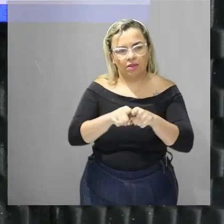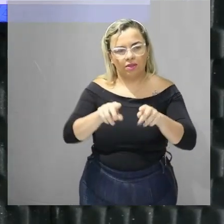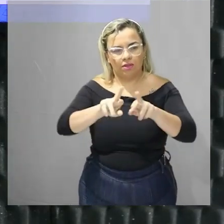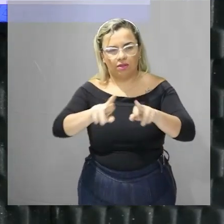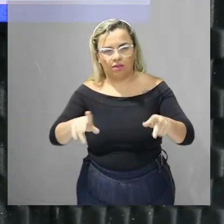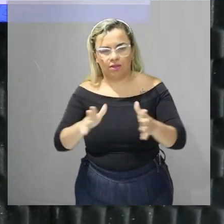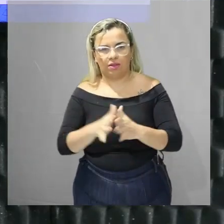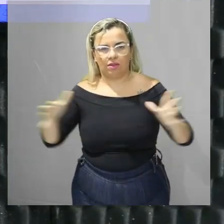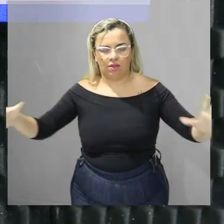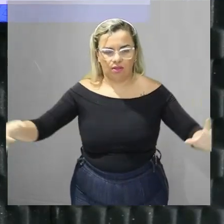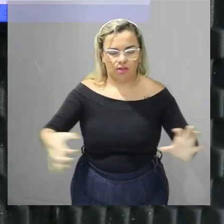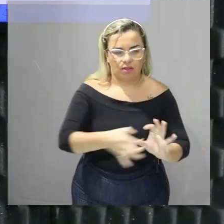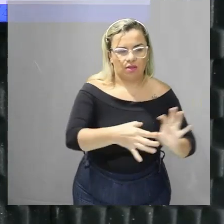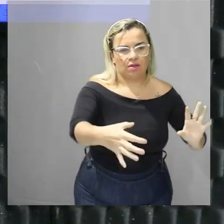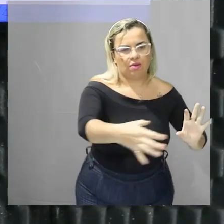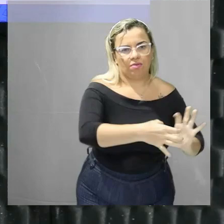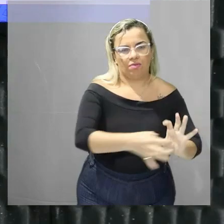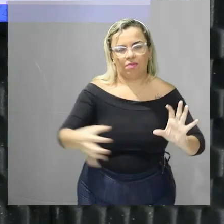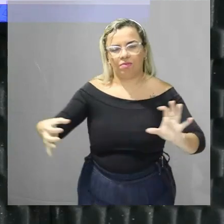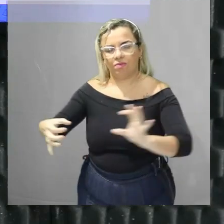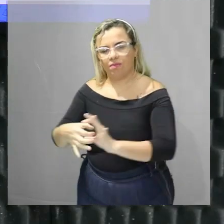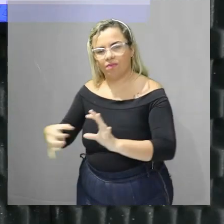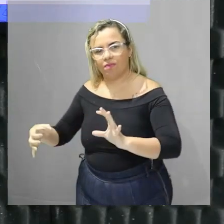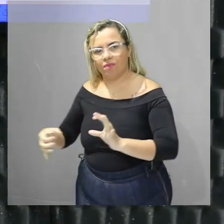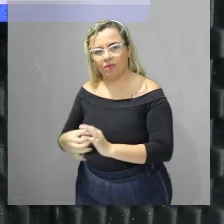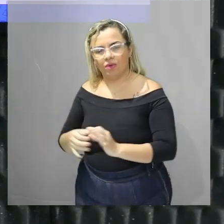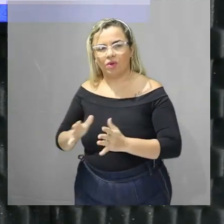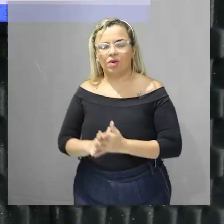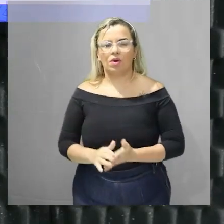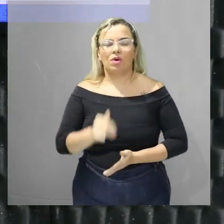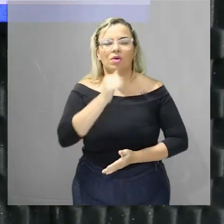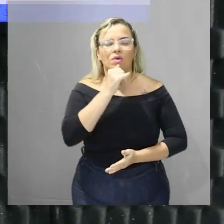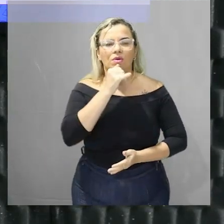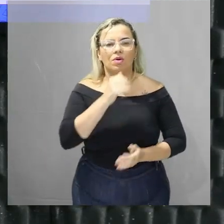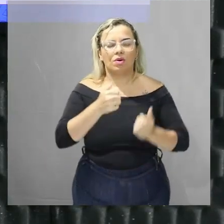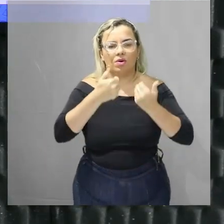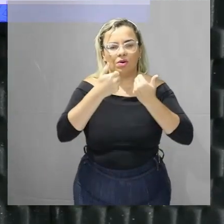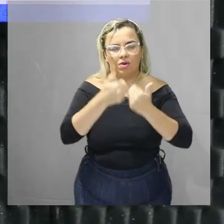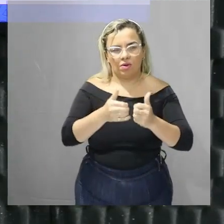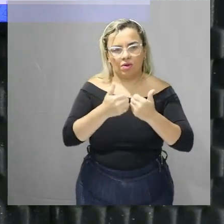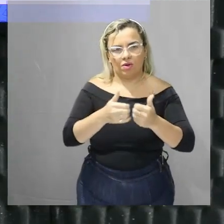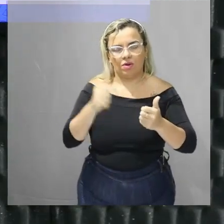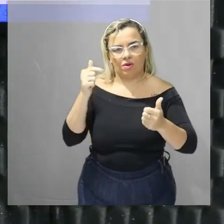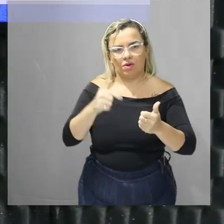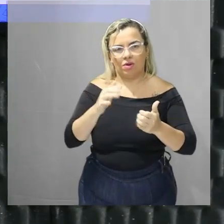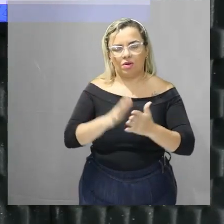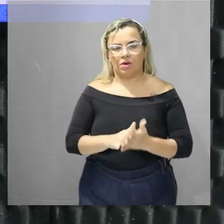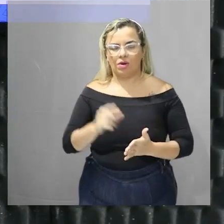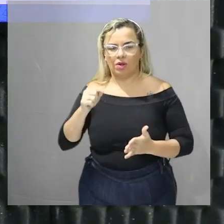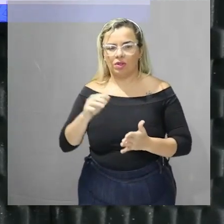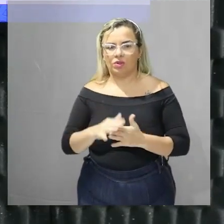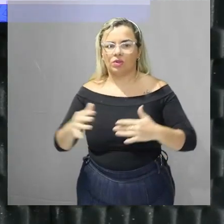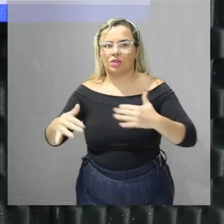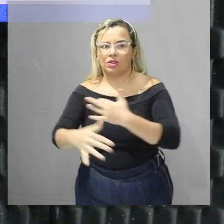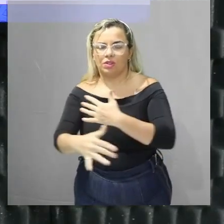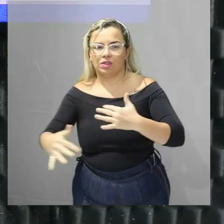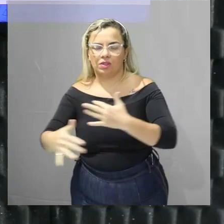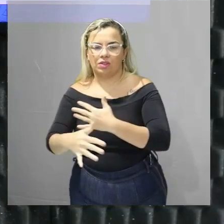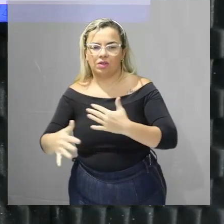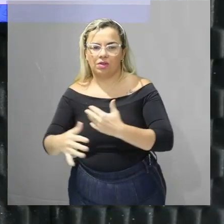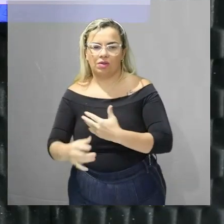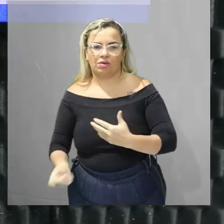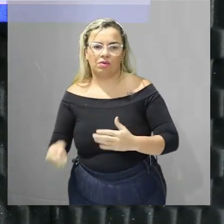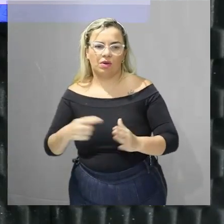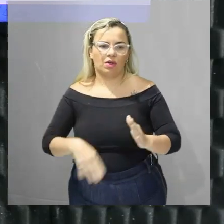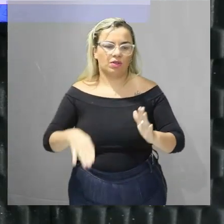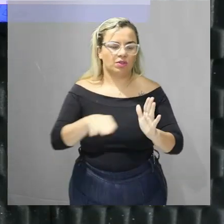delas se encontra, né? Você pega, por exemplo, um ônibus no centro da cidade, você pode ir, por exemplo, para o Maiobão, que é um bairro de Passo do Lumiar, numa mesma